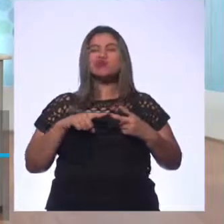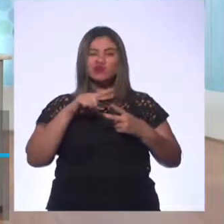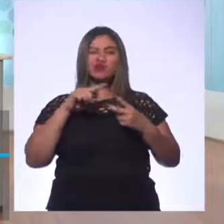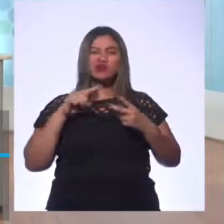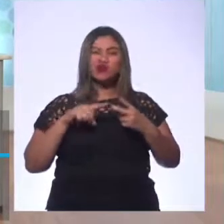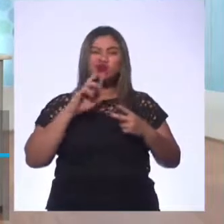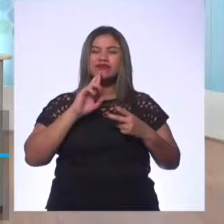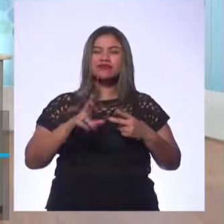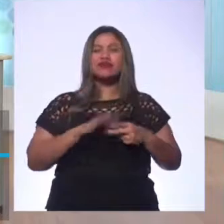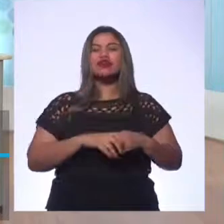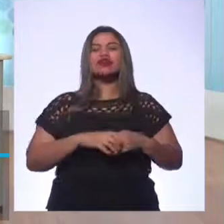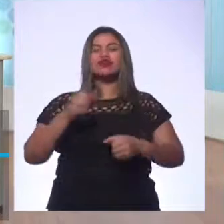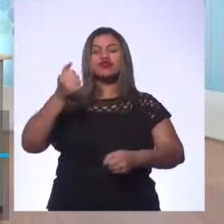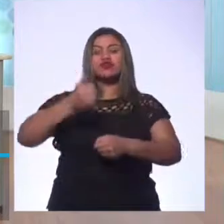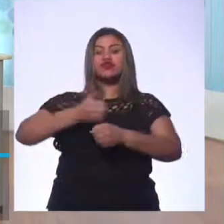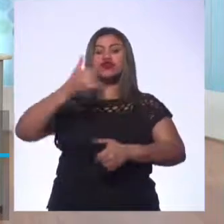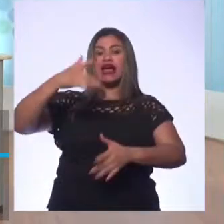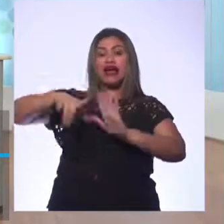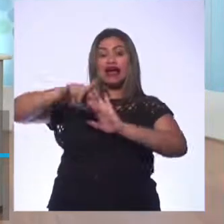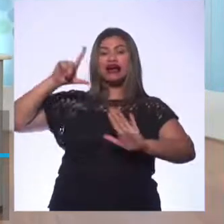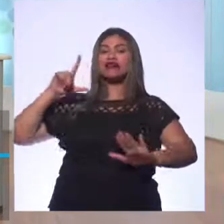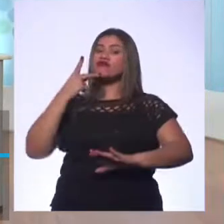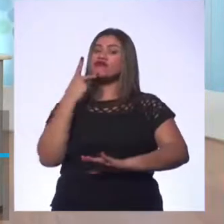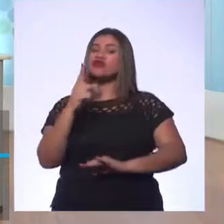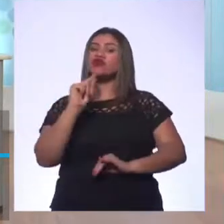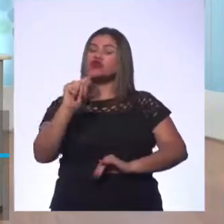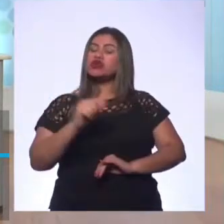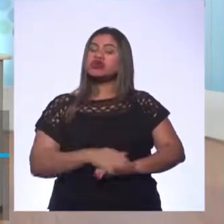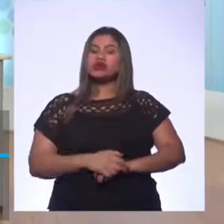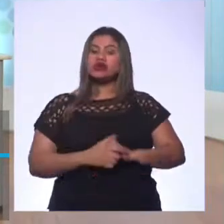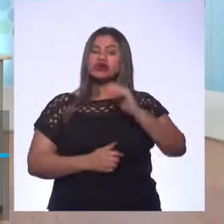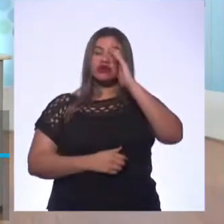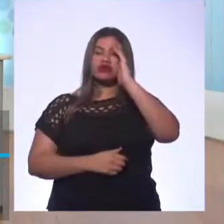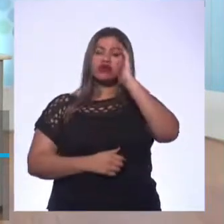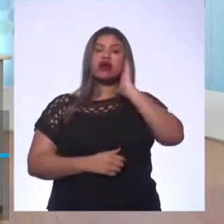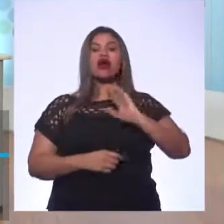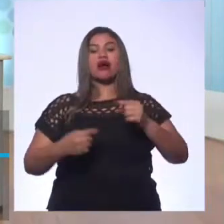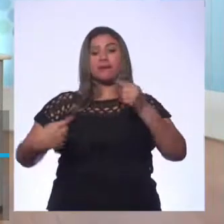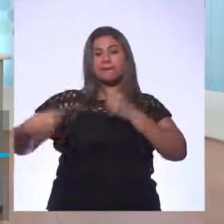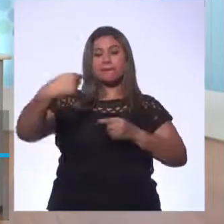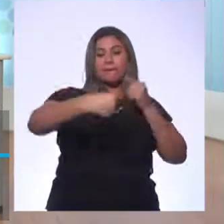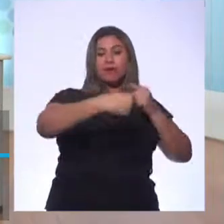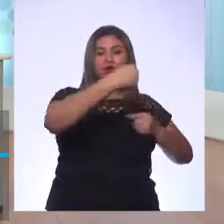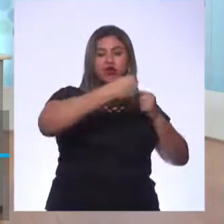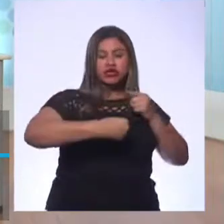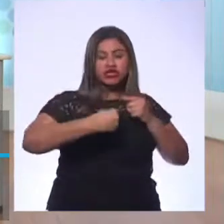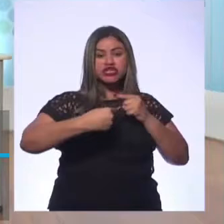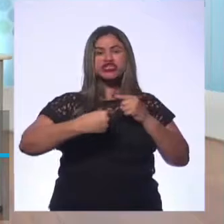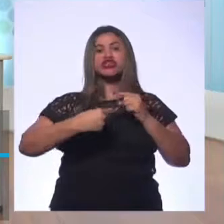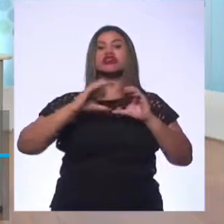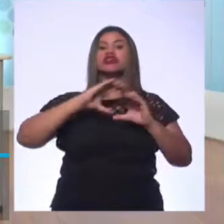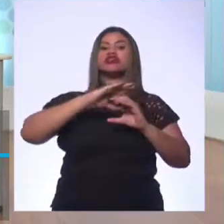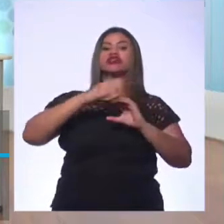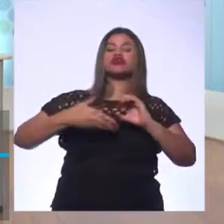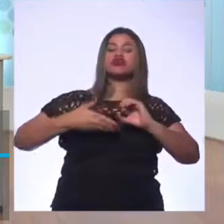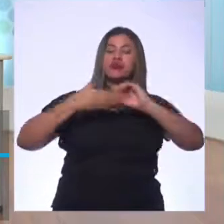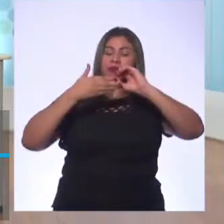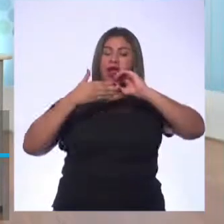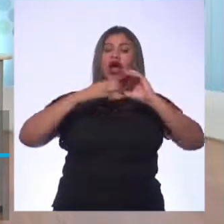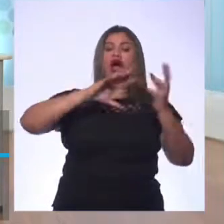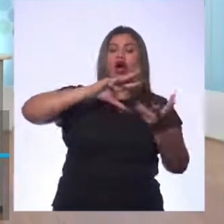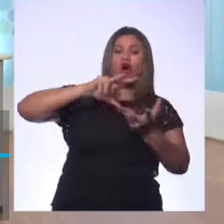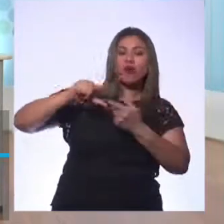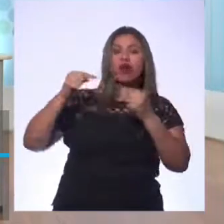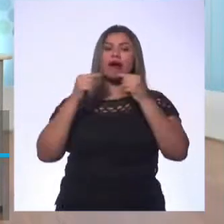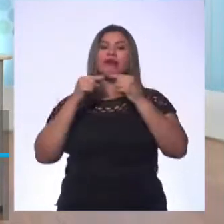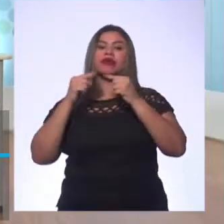participações aqui. No chat anterior, ele colocou assim, requer uma política de sustentabilidade global, e foi acompanhado pelo professor